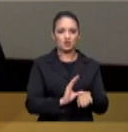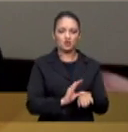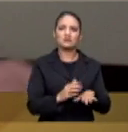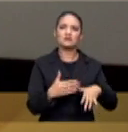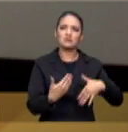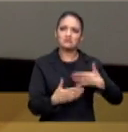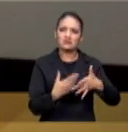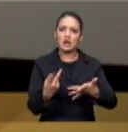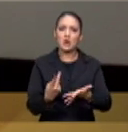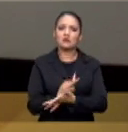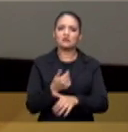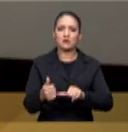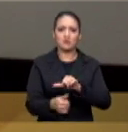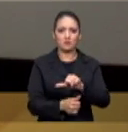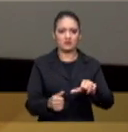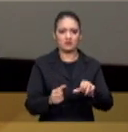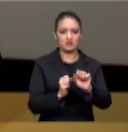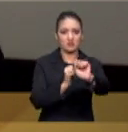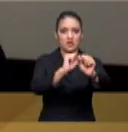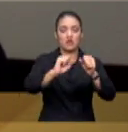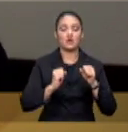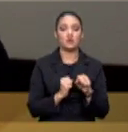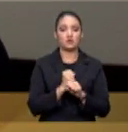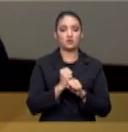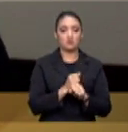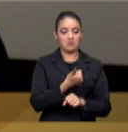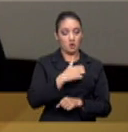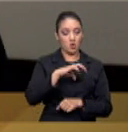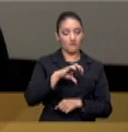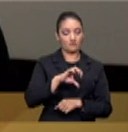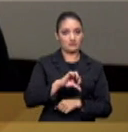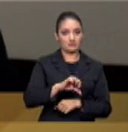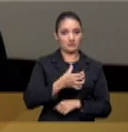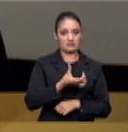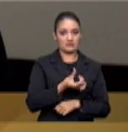constitucional de 67 para